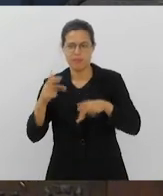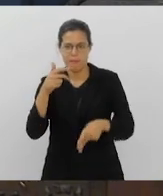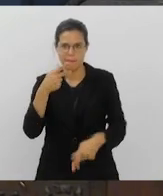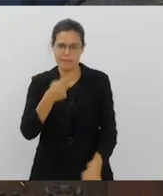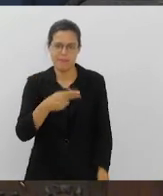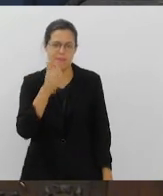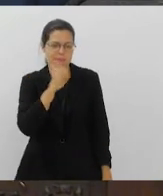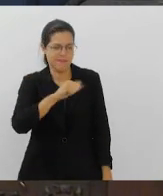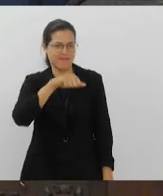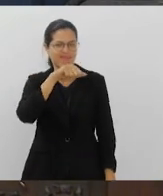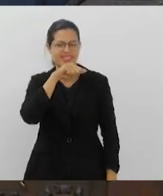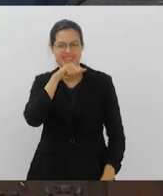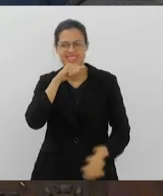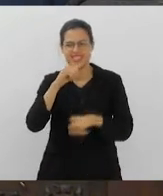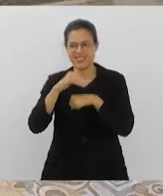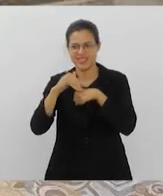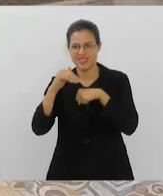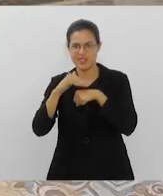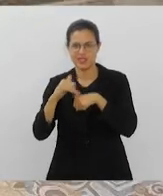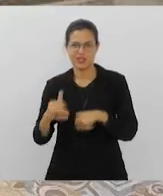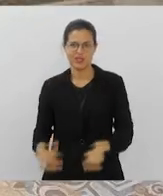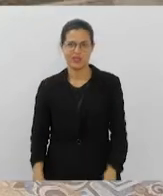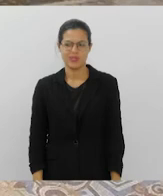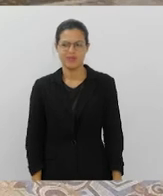amada, Brasil.